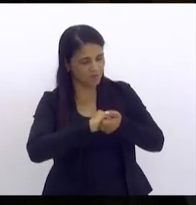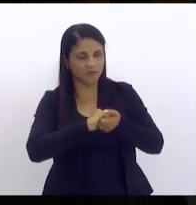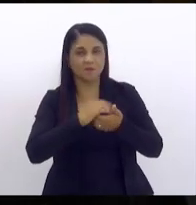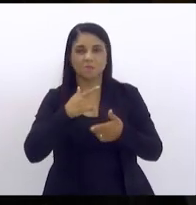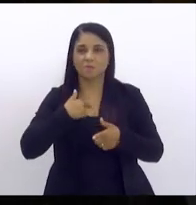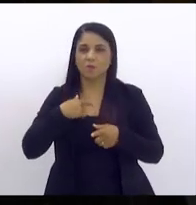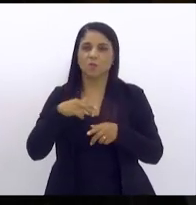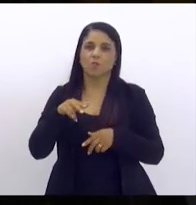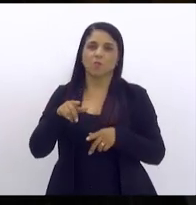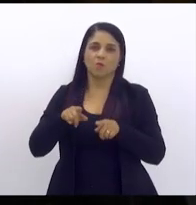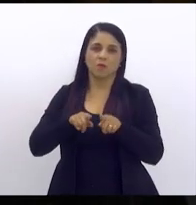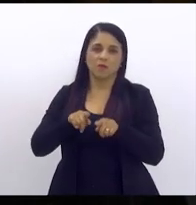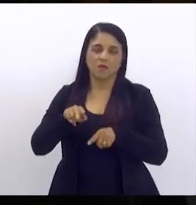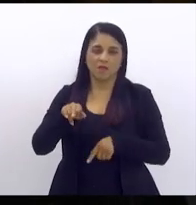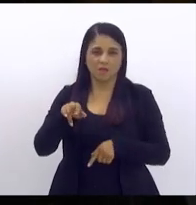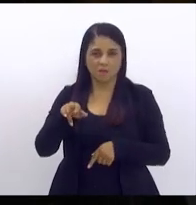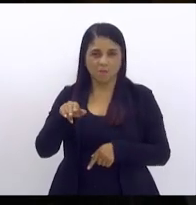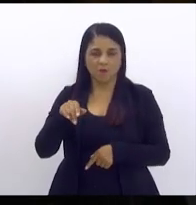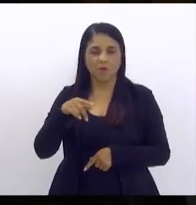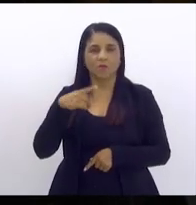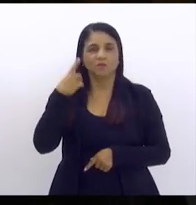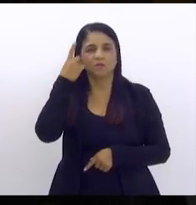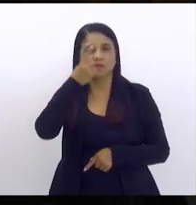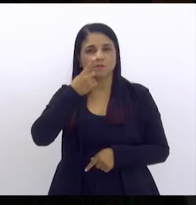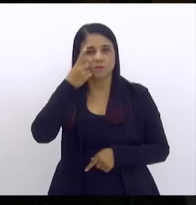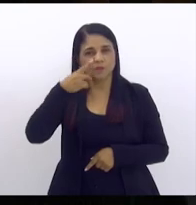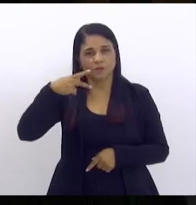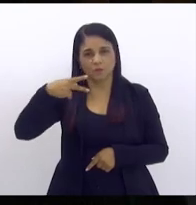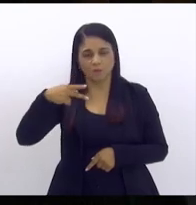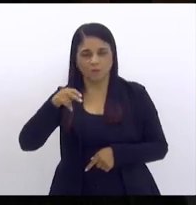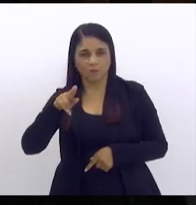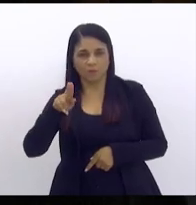meu irmão, nobre deputado Felipe Poubel,